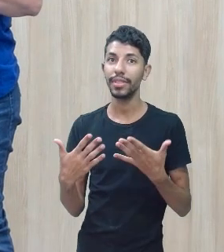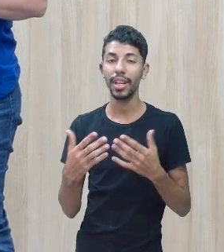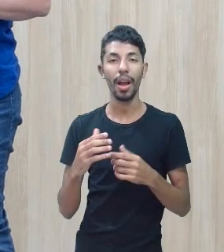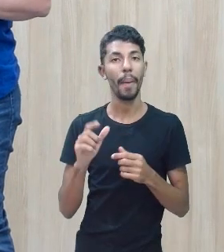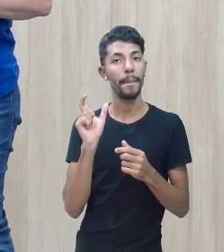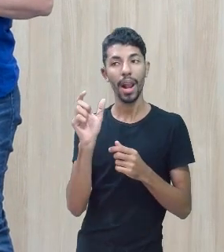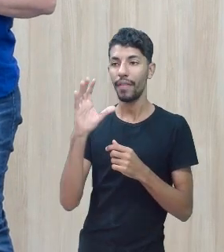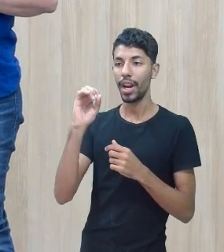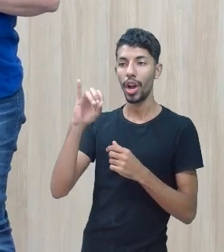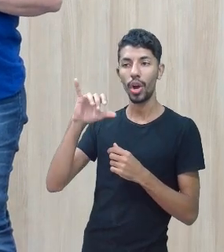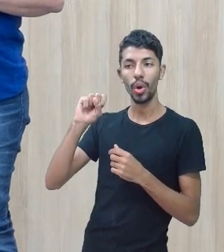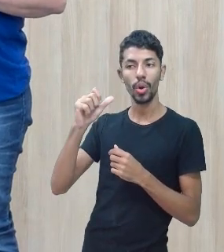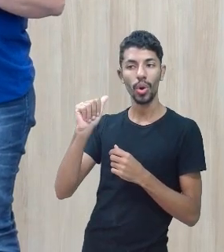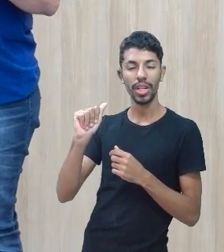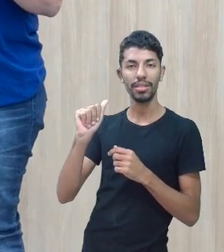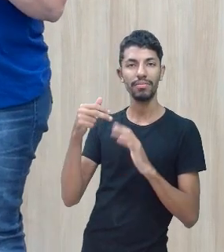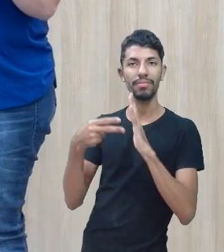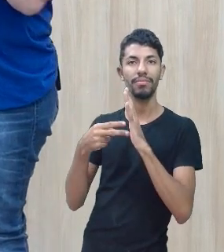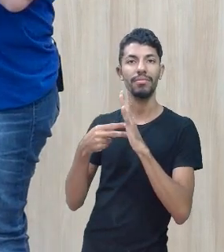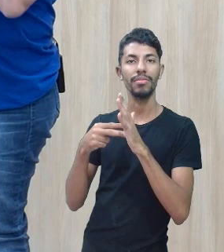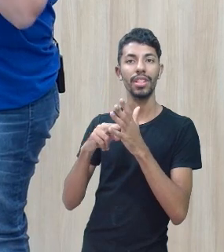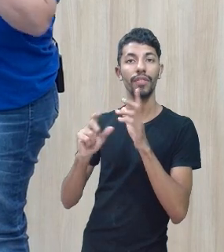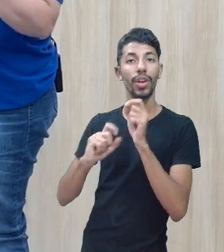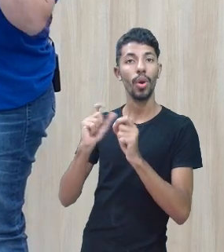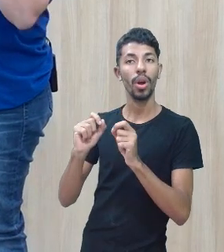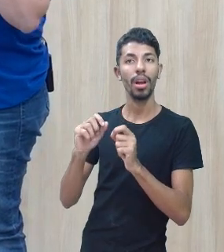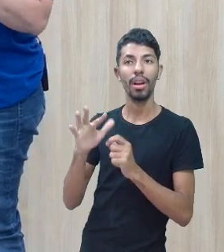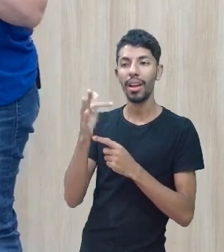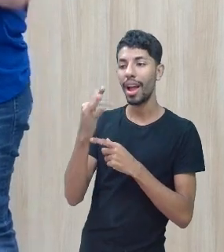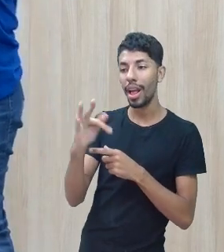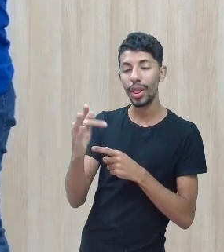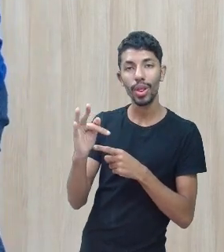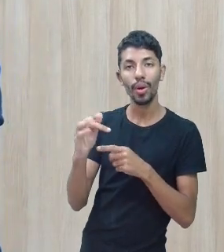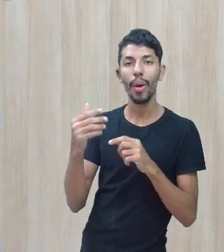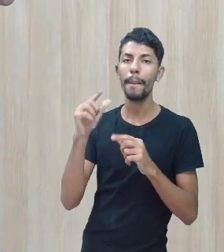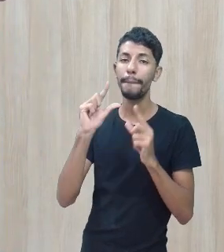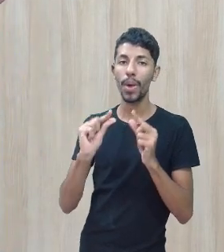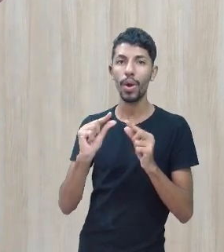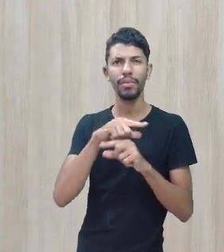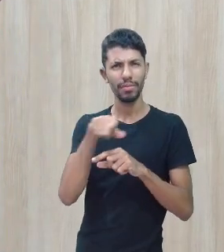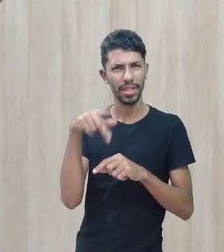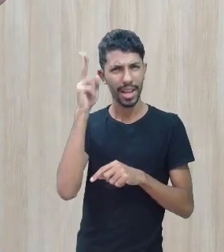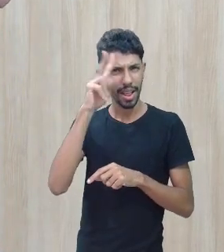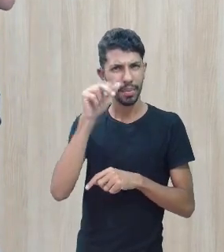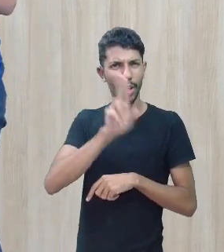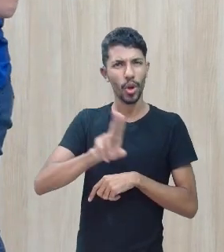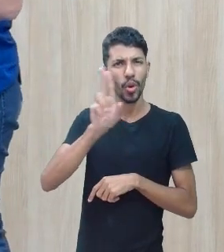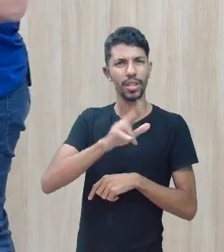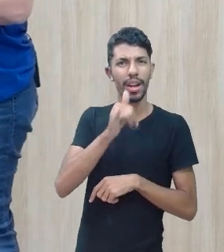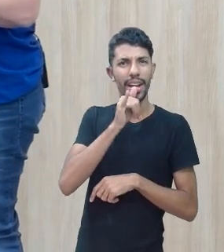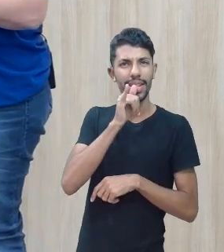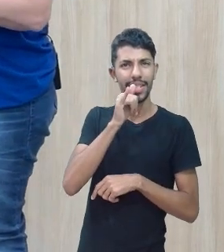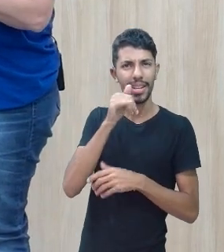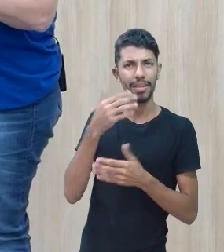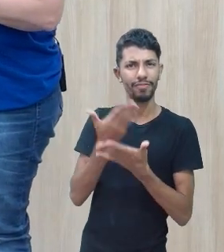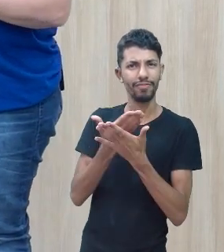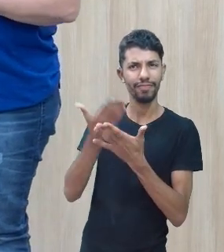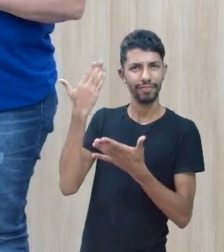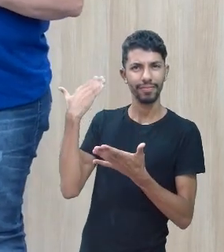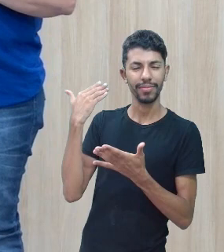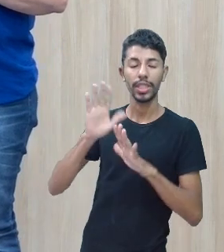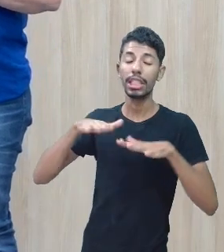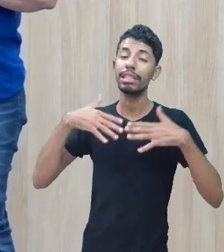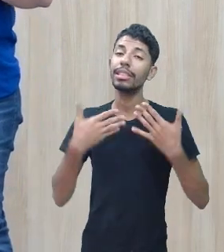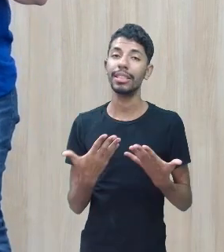Vocês lembram que eu usei esse exemplo na aula anterior? Então a